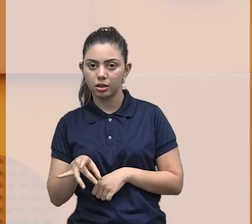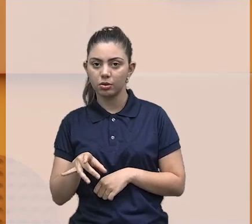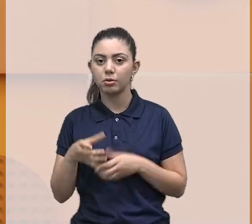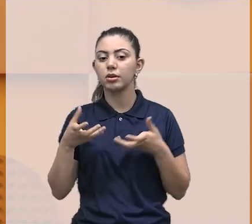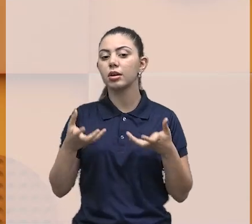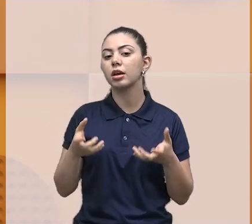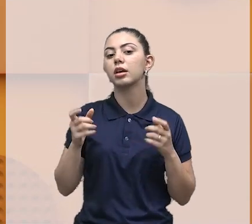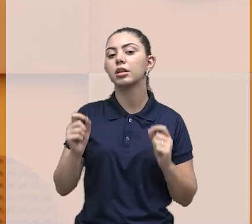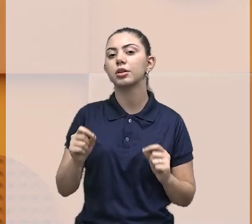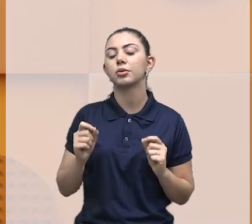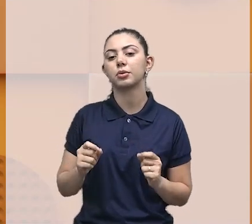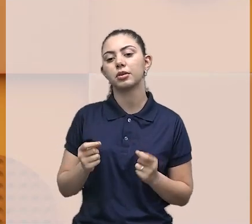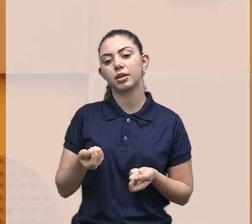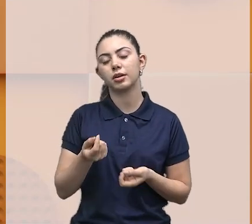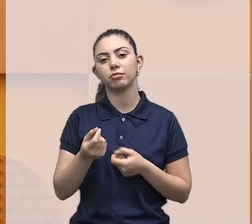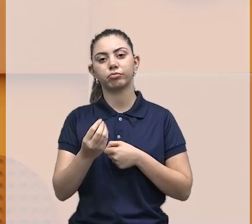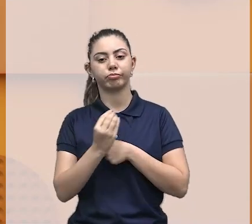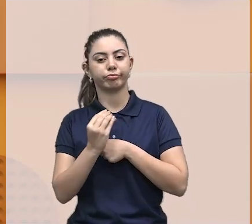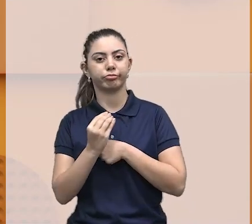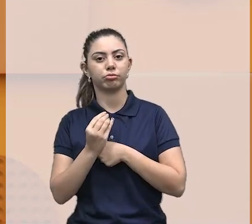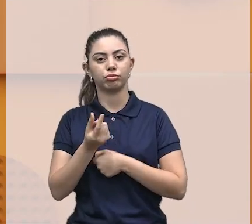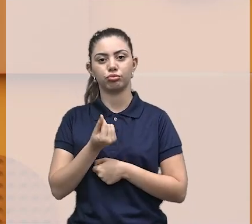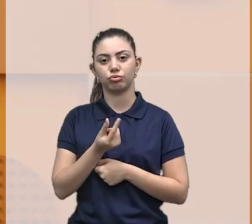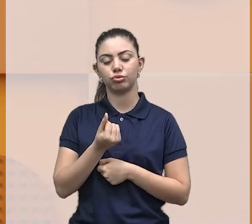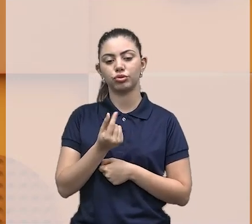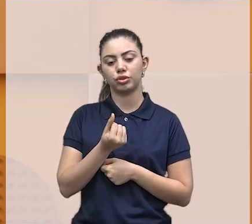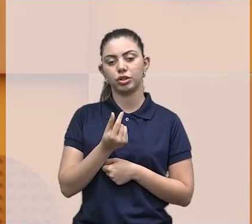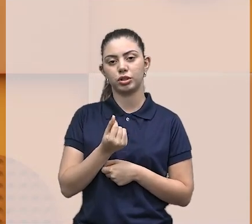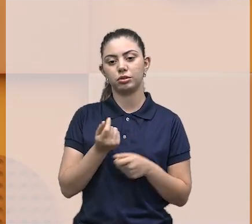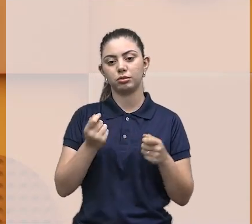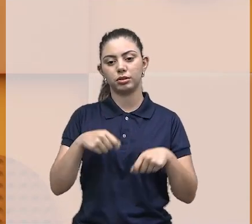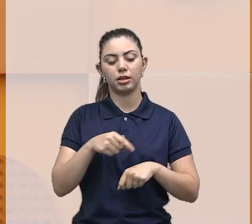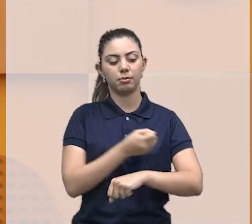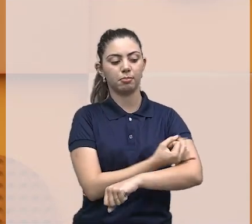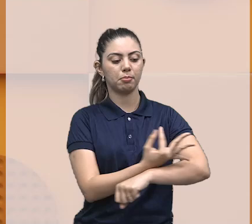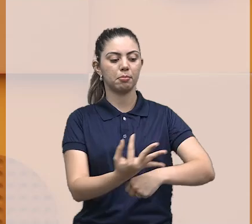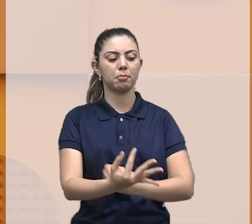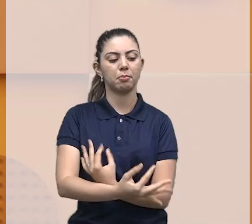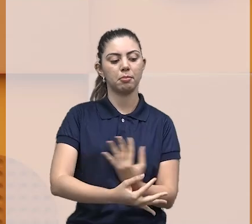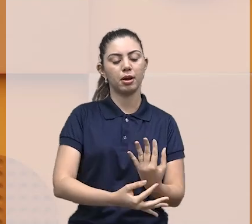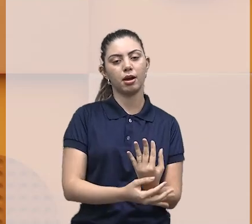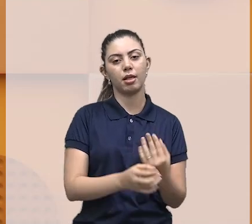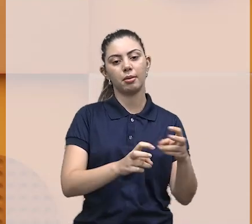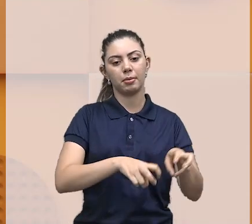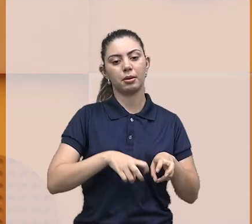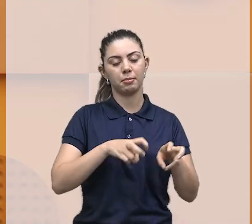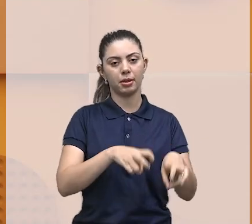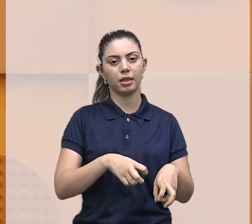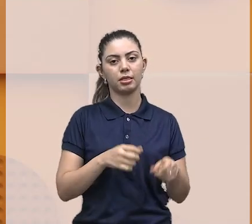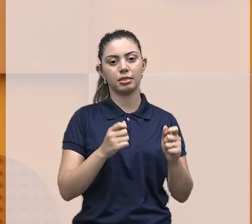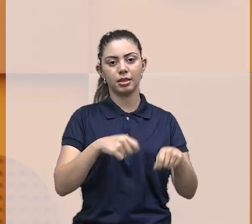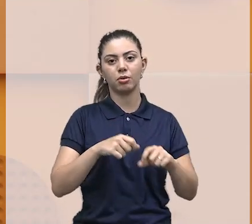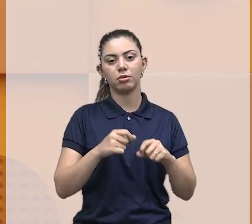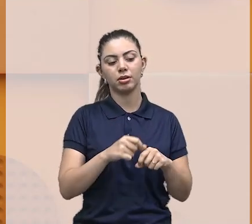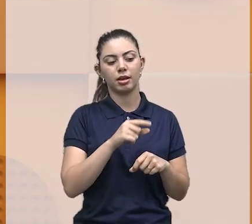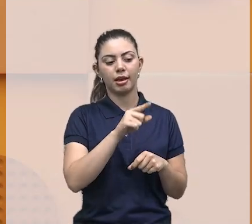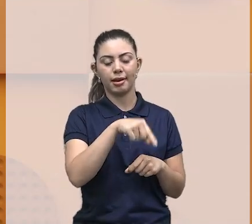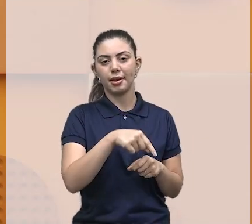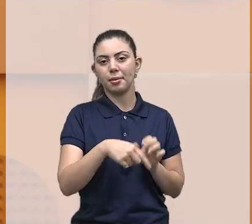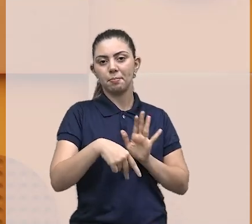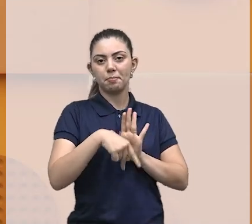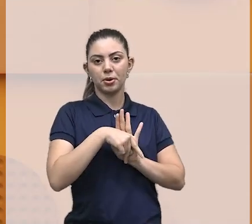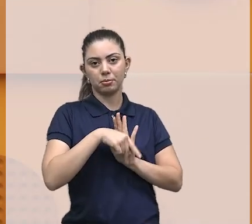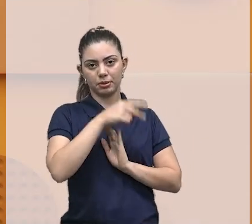quê? Autossustentável, ou seja, a produção era para manter as pessoas que moravam no feudo, no